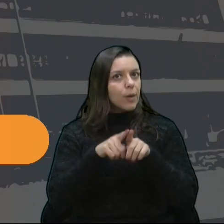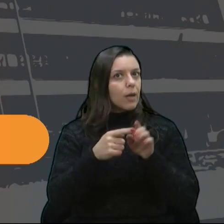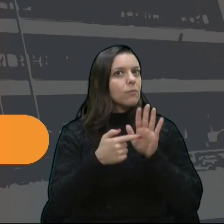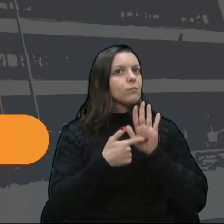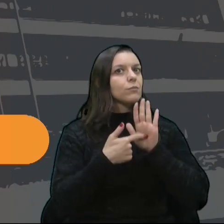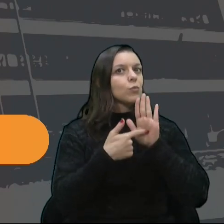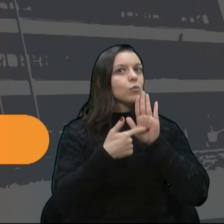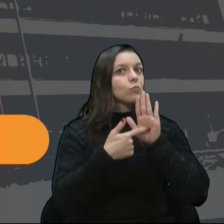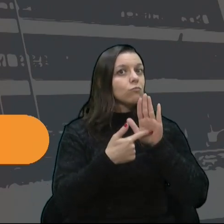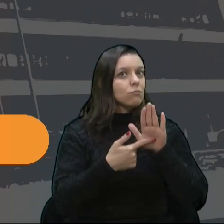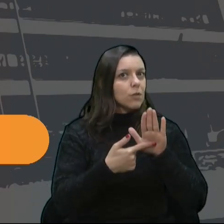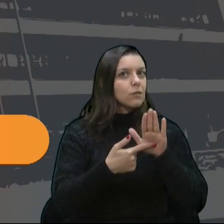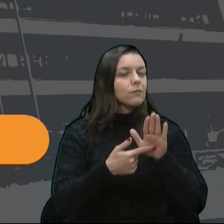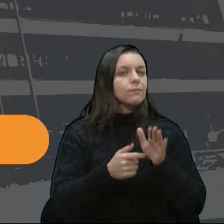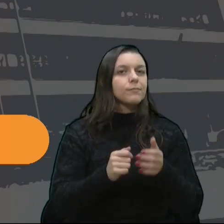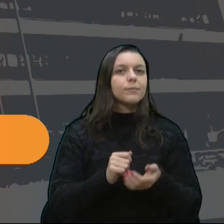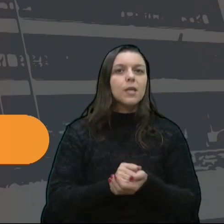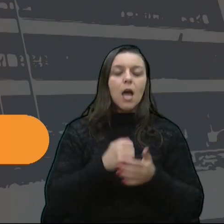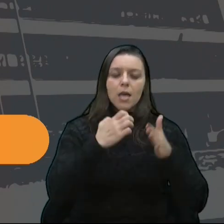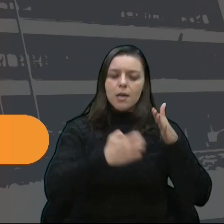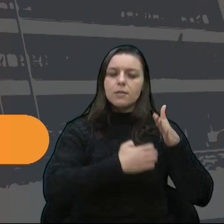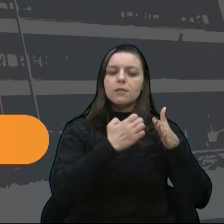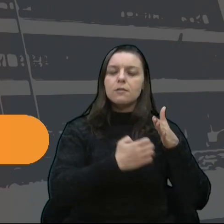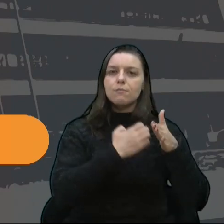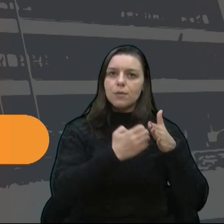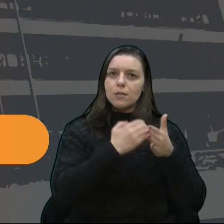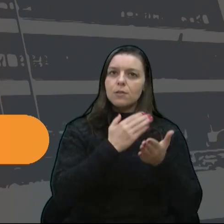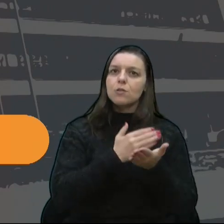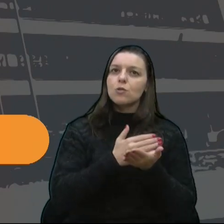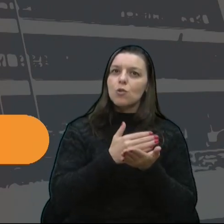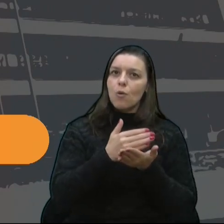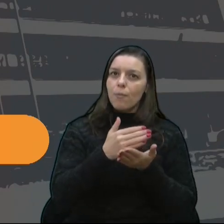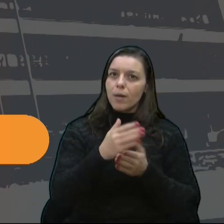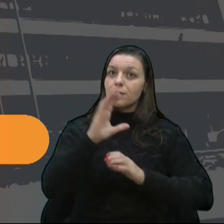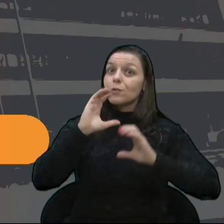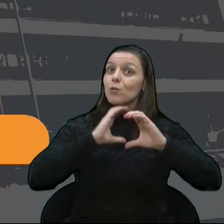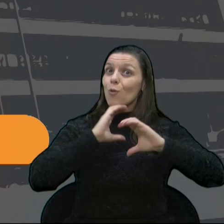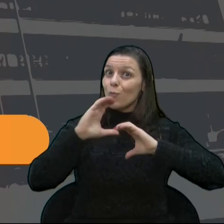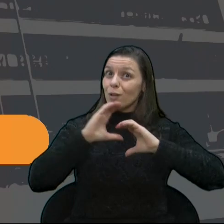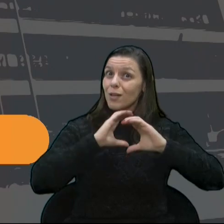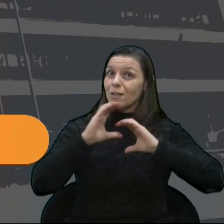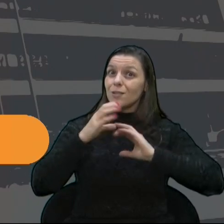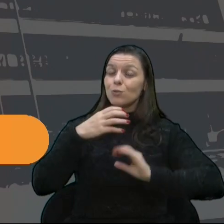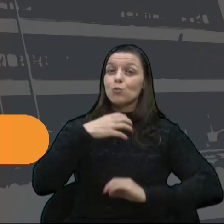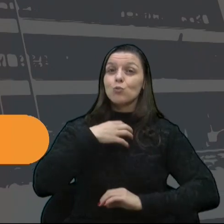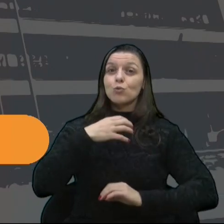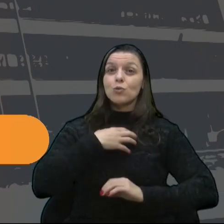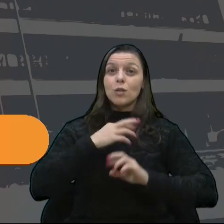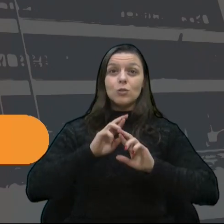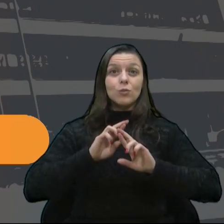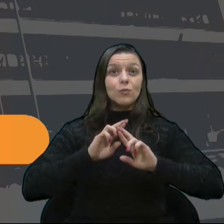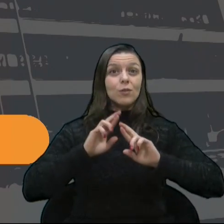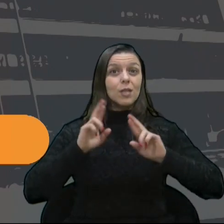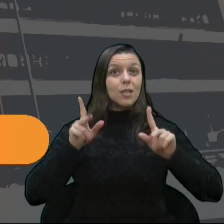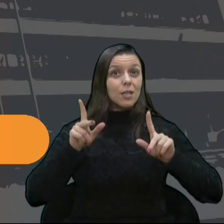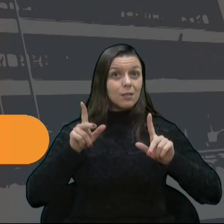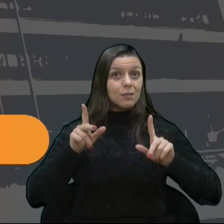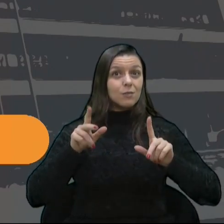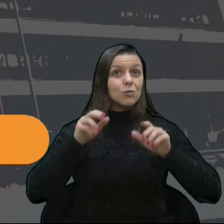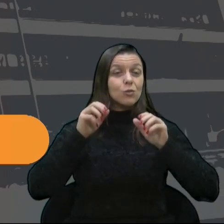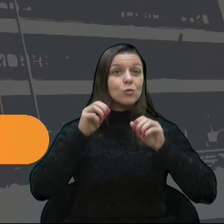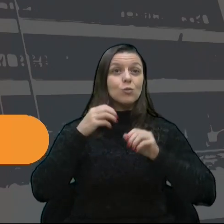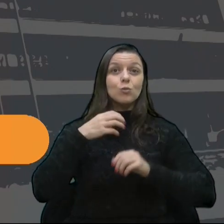sendo necessária. E as empresas, então, elas começam a se comunicar desta outra forma durante esse período da pandemia.